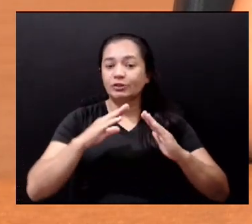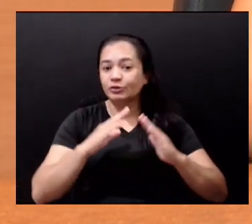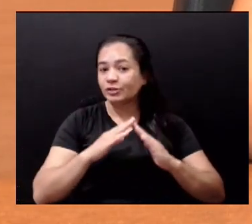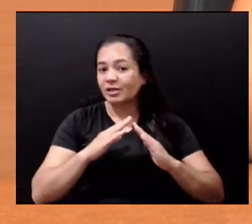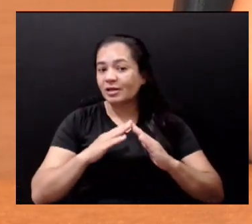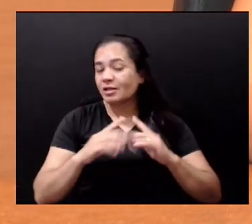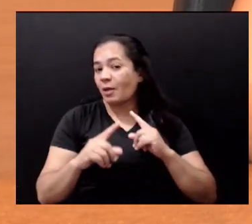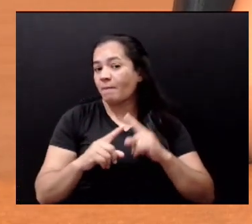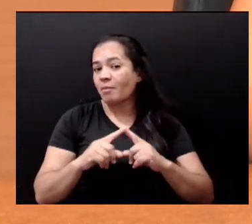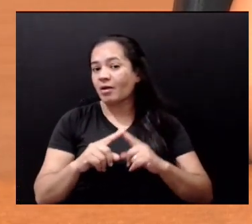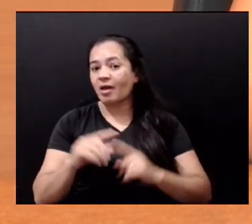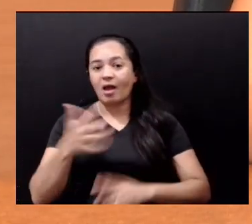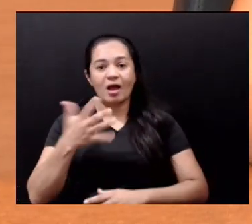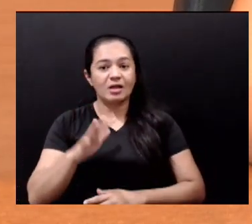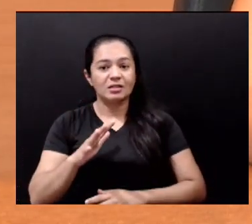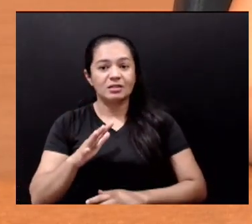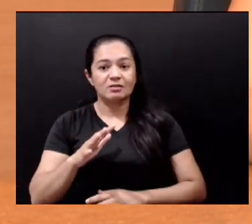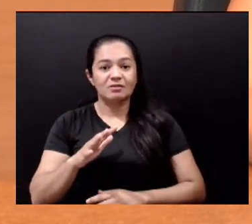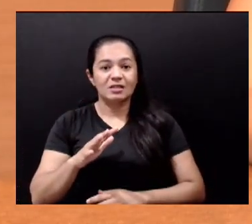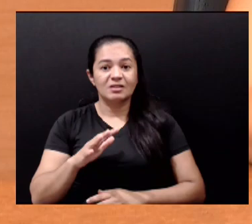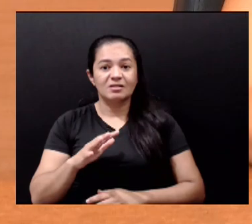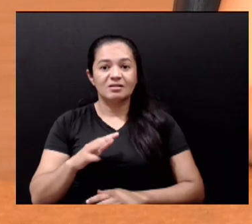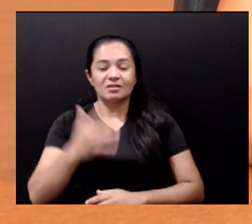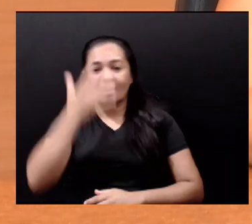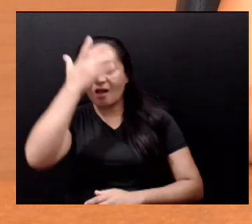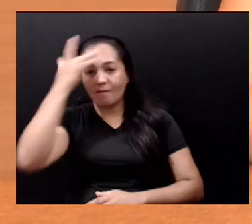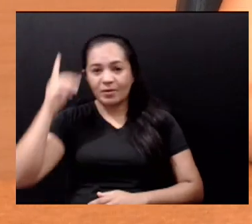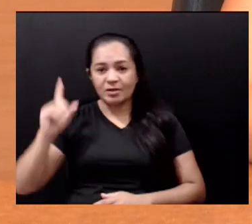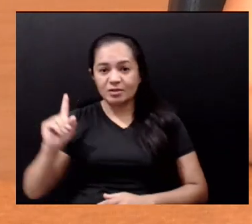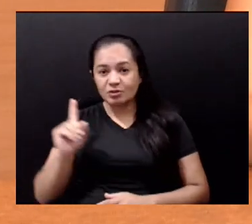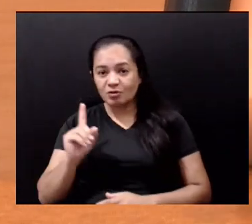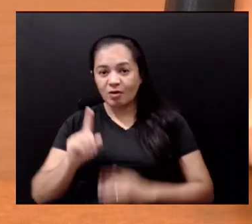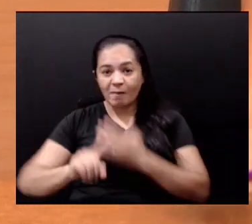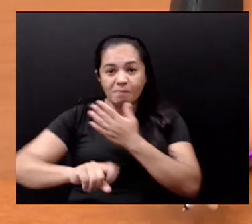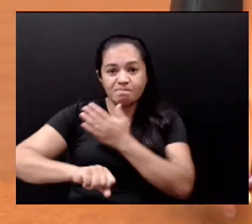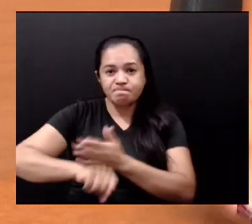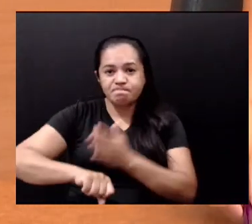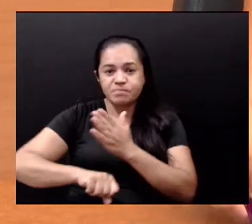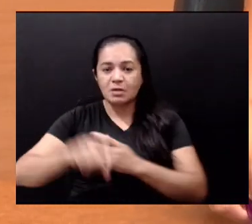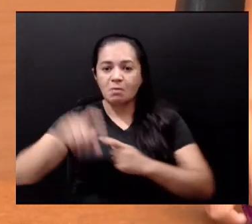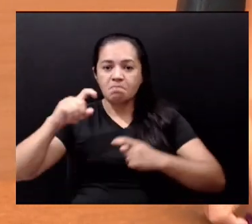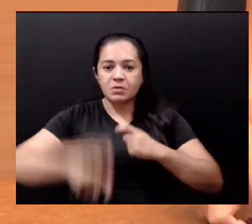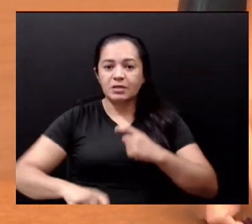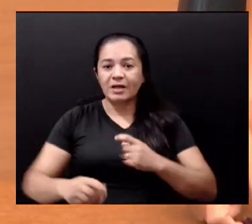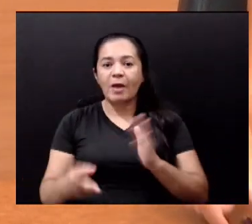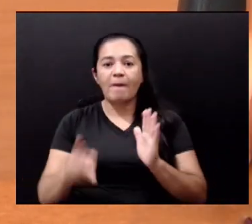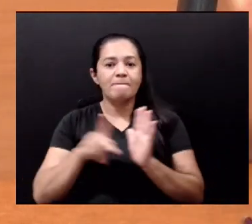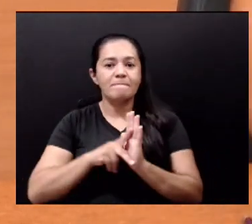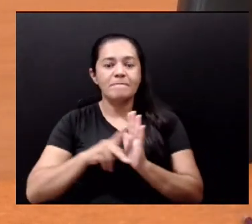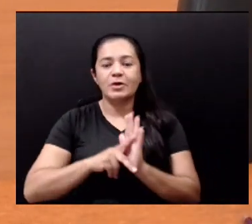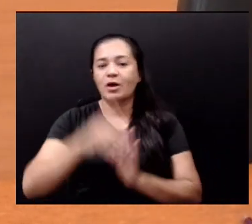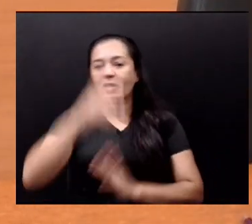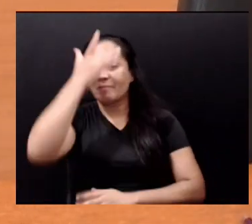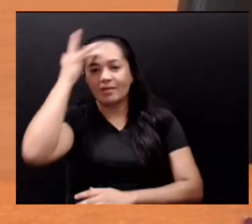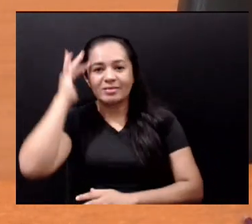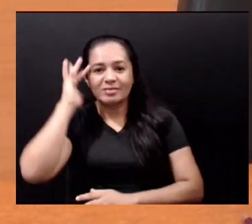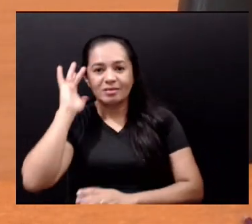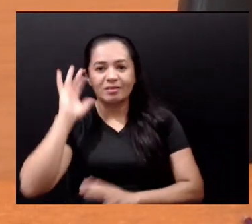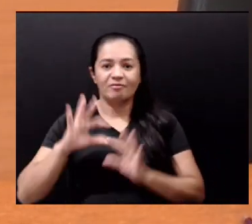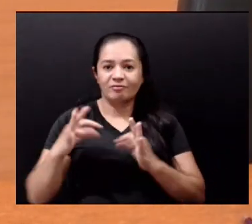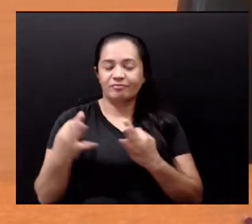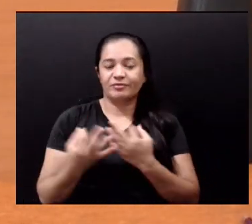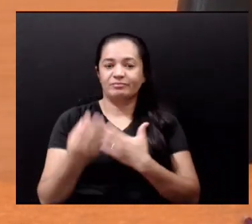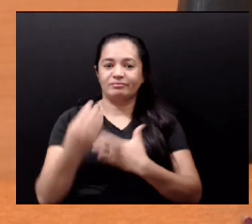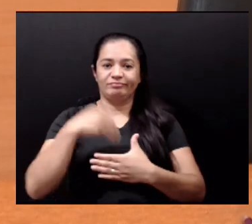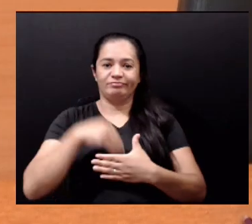difícil de que esses dados venham à tona. Então, e aí, entre 30 e 39